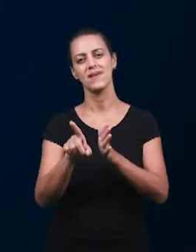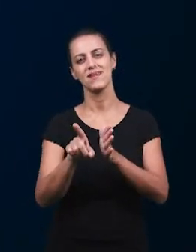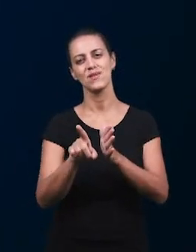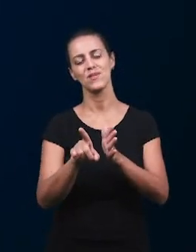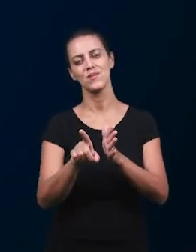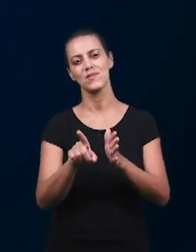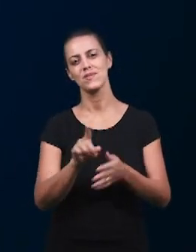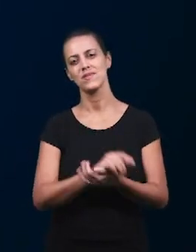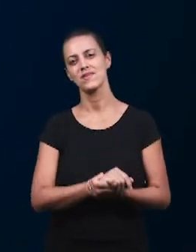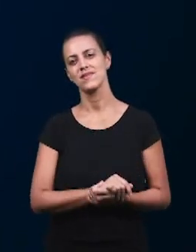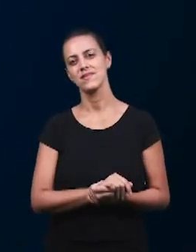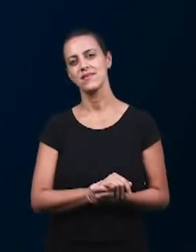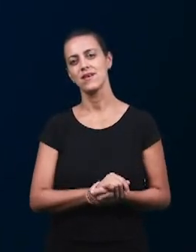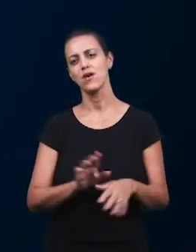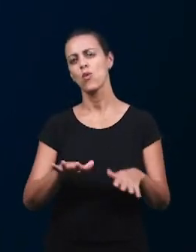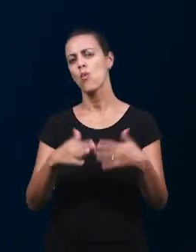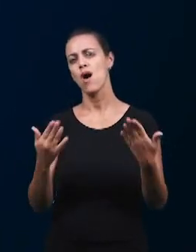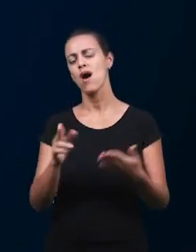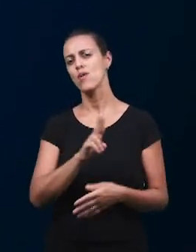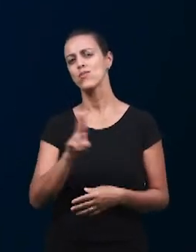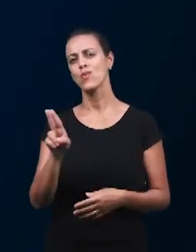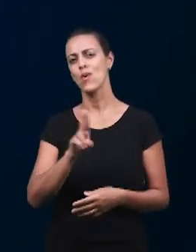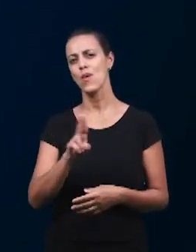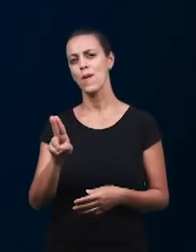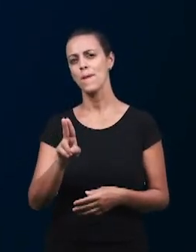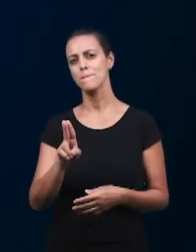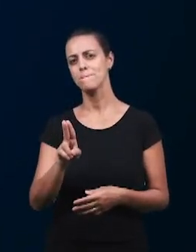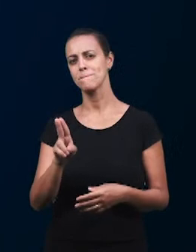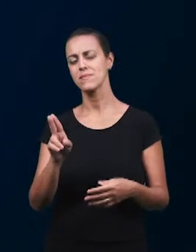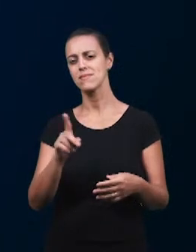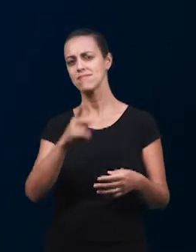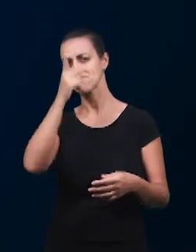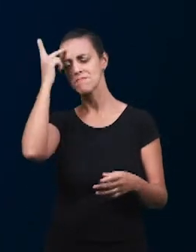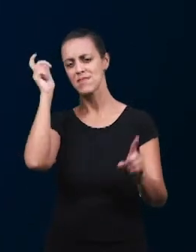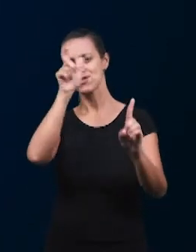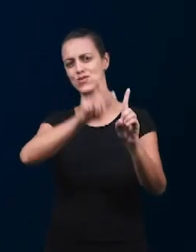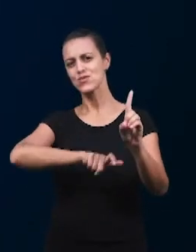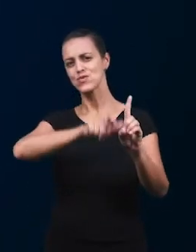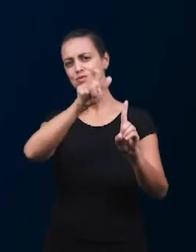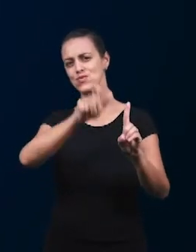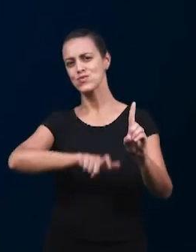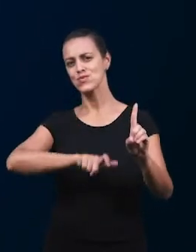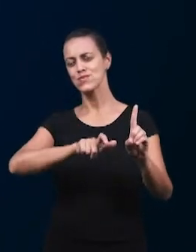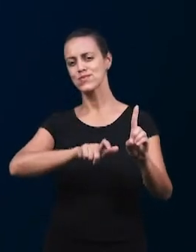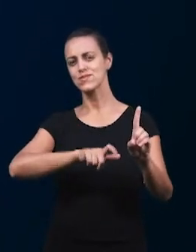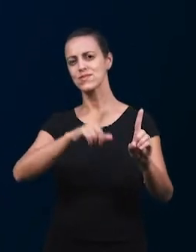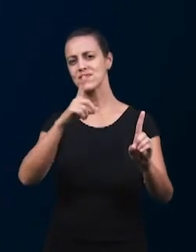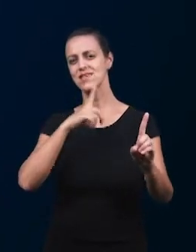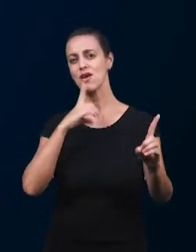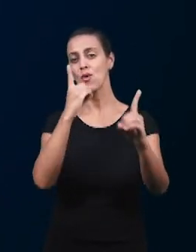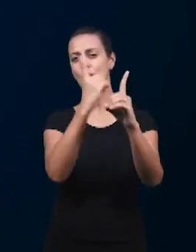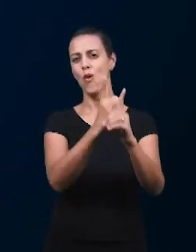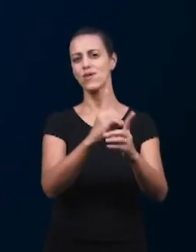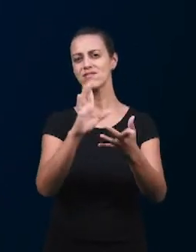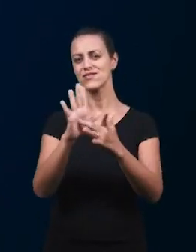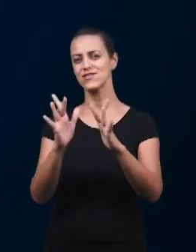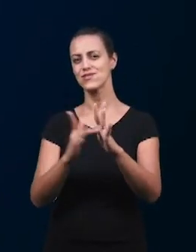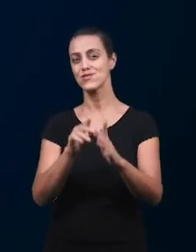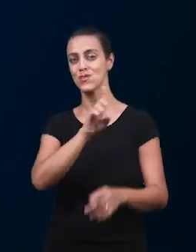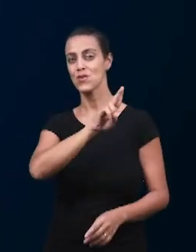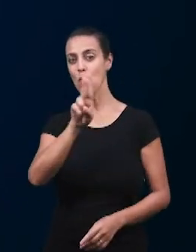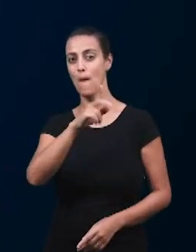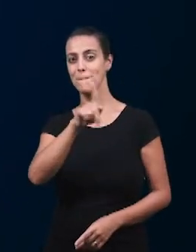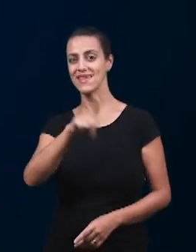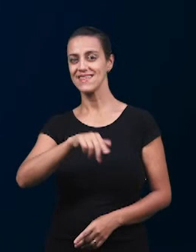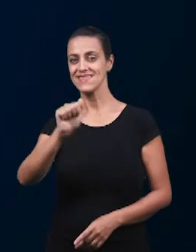foi: qual é o nome do personagem bíblico que teve um encontro com